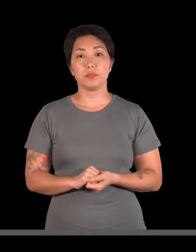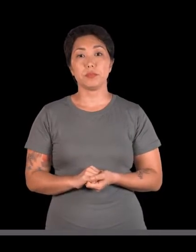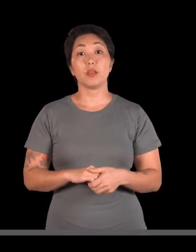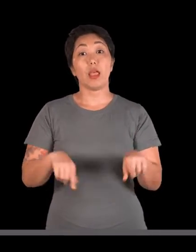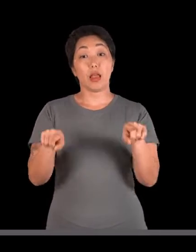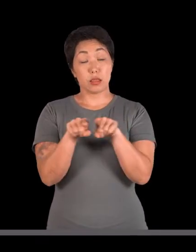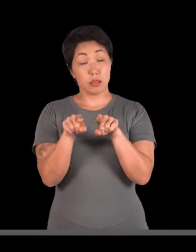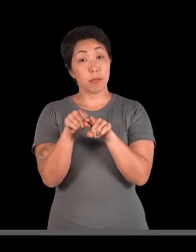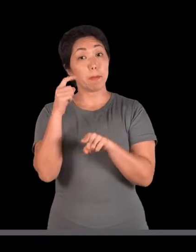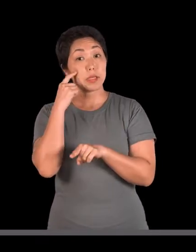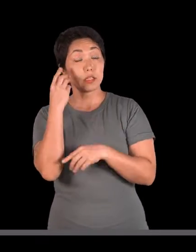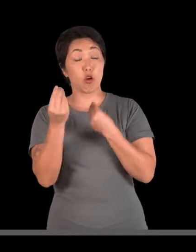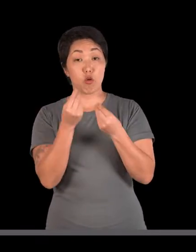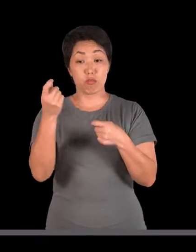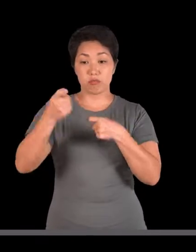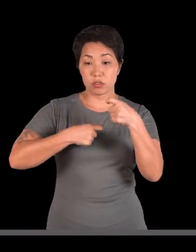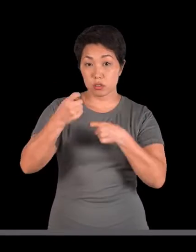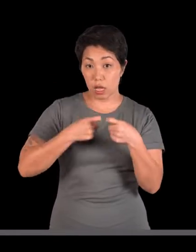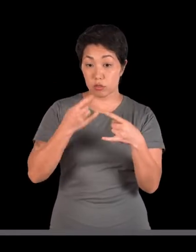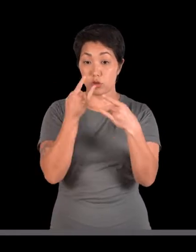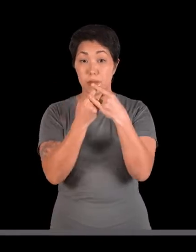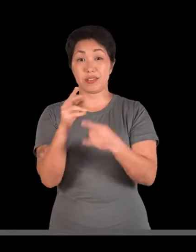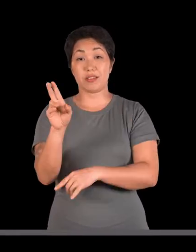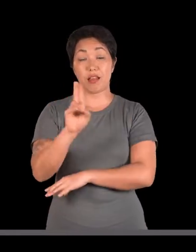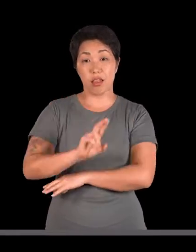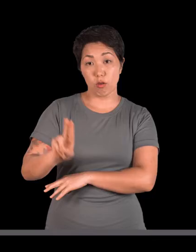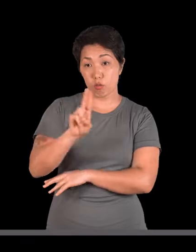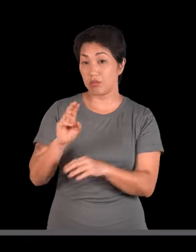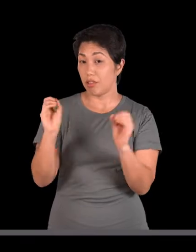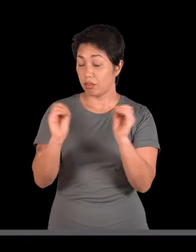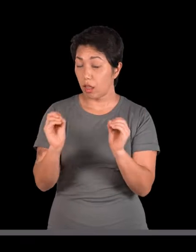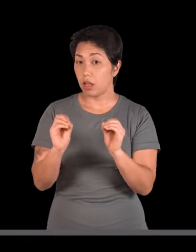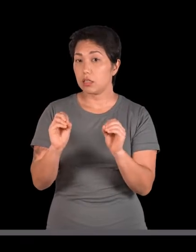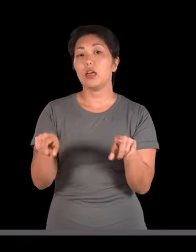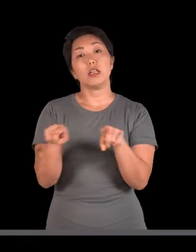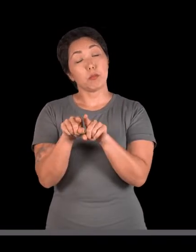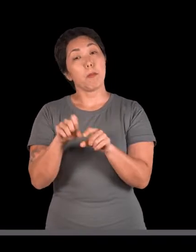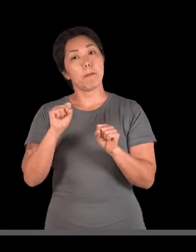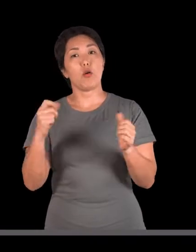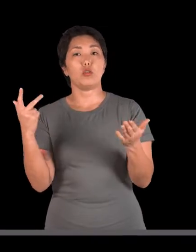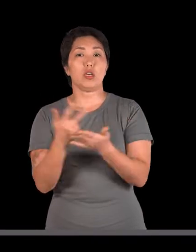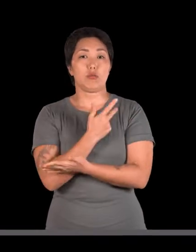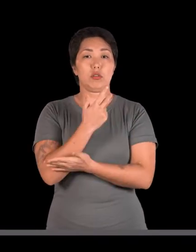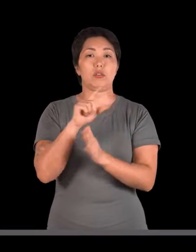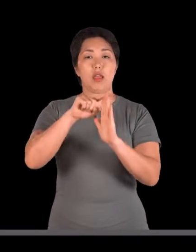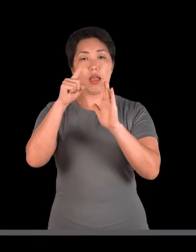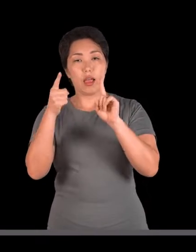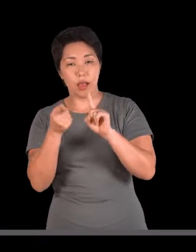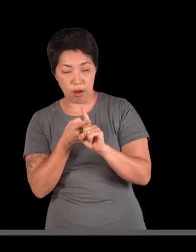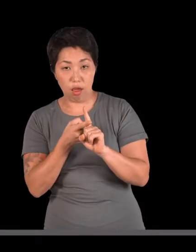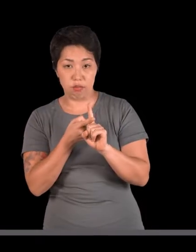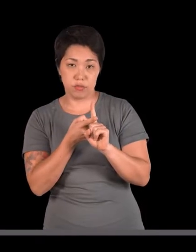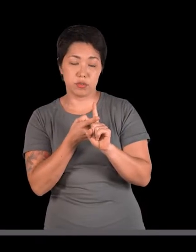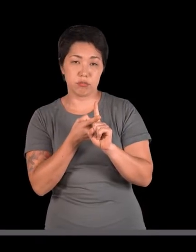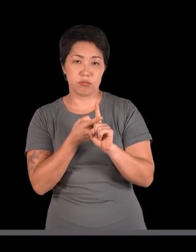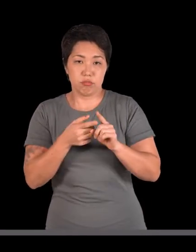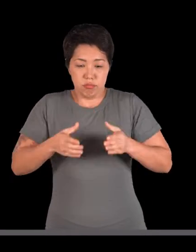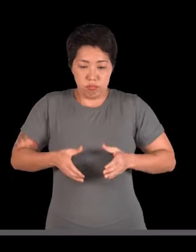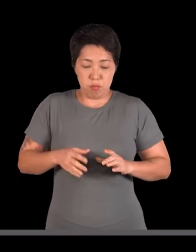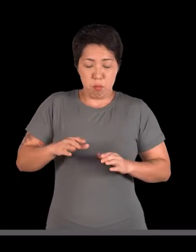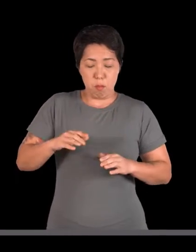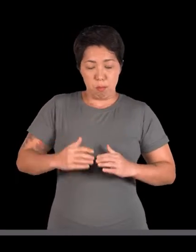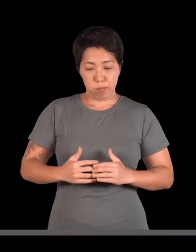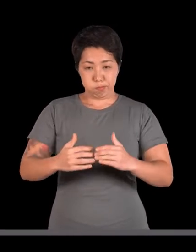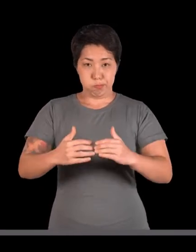Além do contato sexual sem preservativo, também é possível ser passada de mãe para filho ali pela placenta. Uma outra IST,